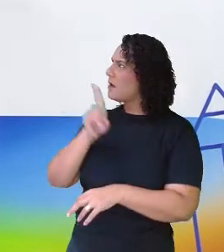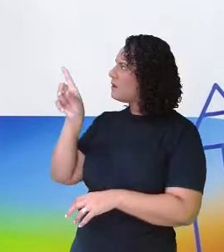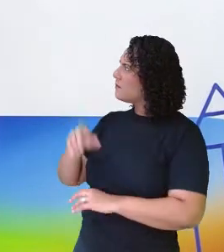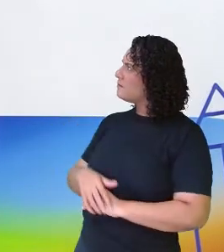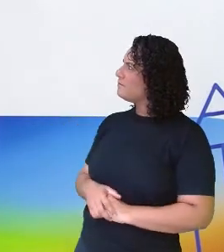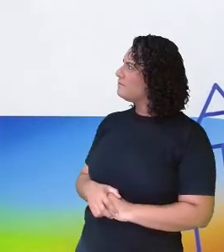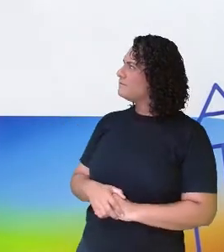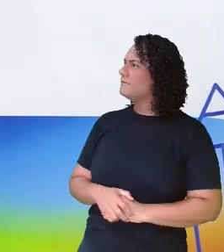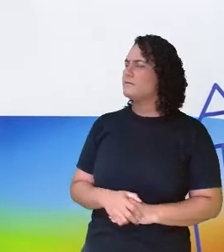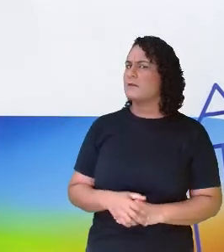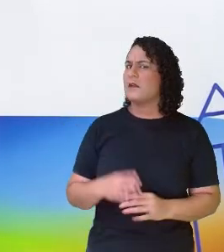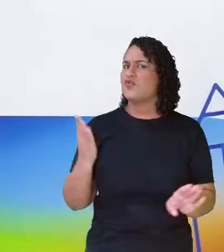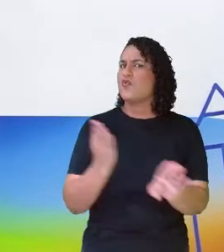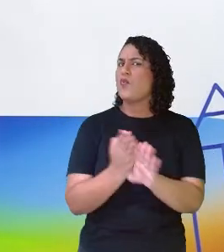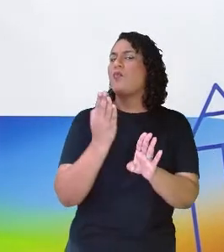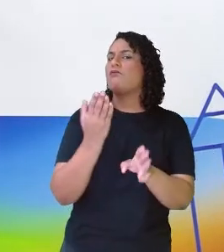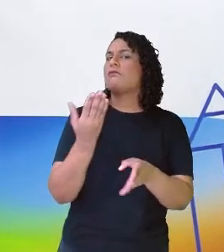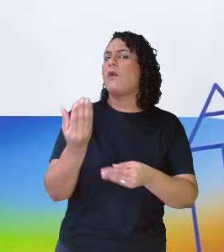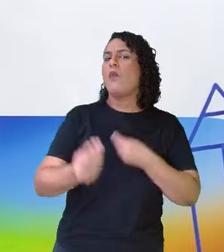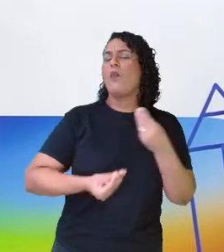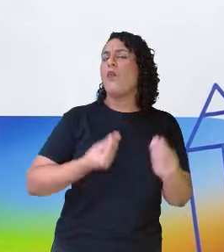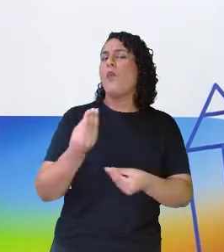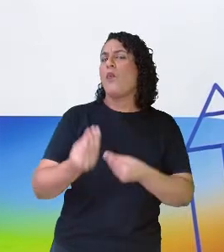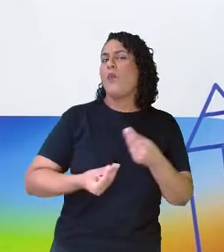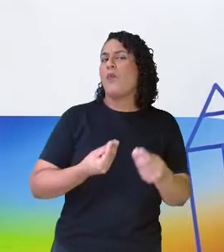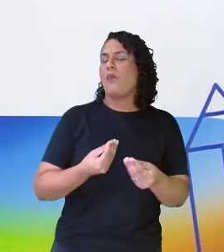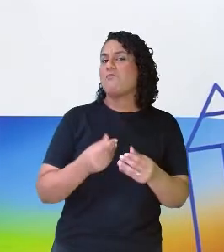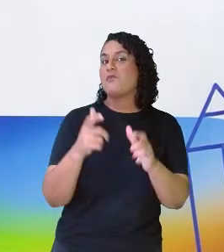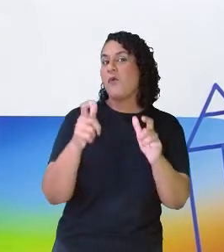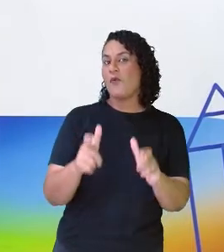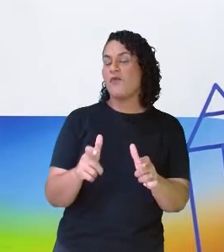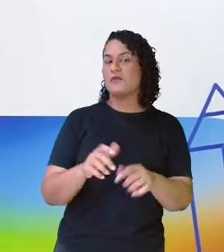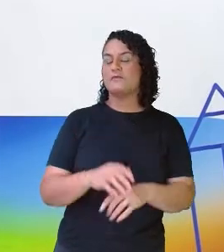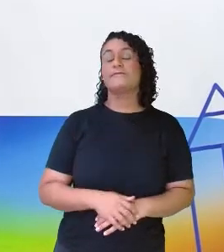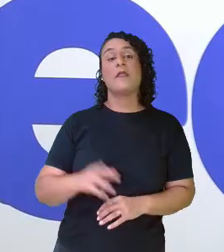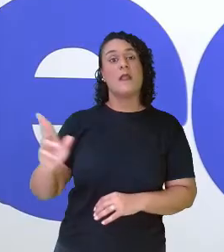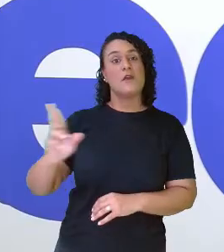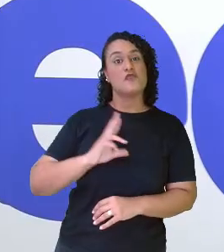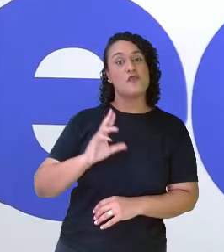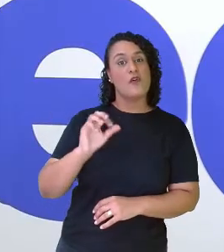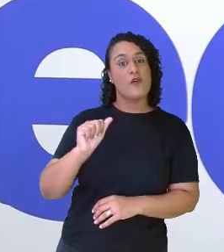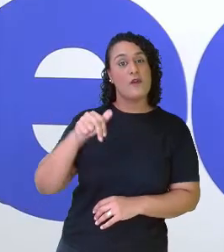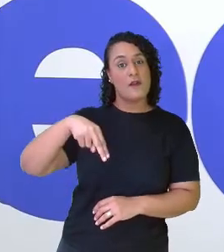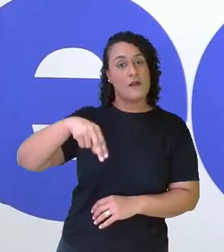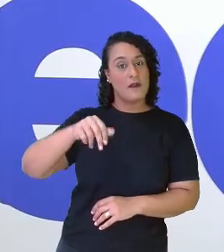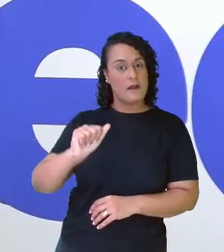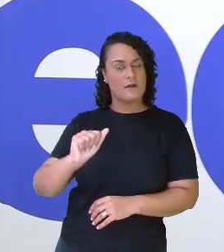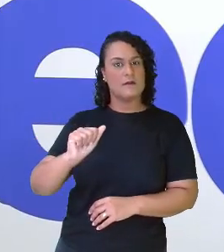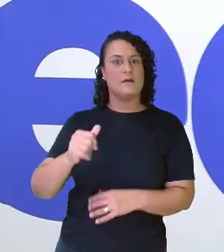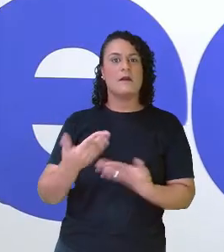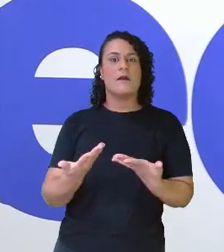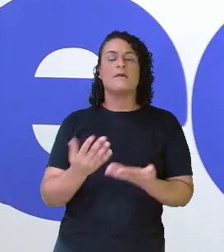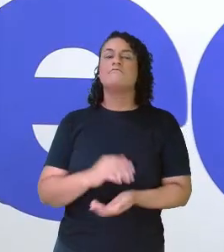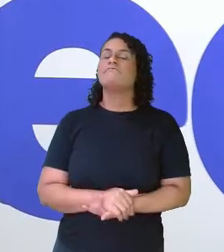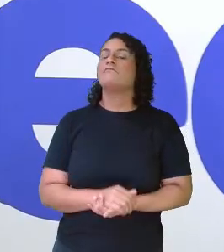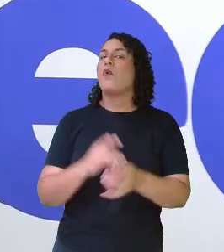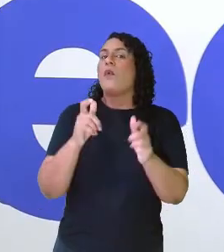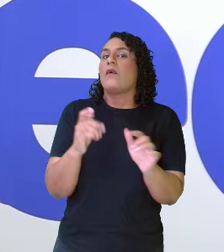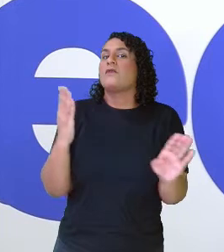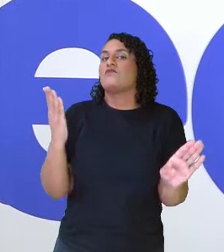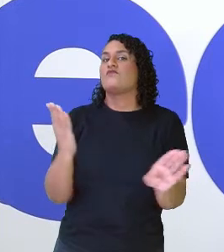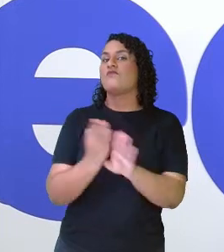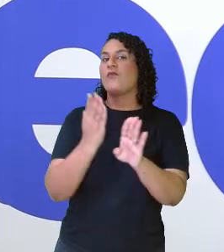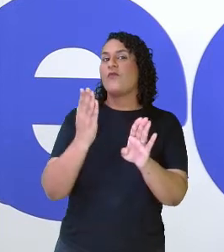Onde é que a gente encontra verbetes? Ai, eu não sei. Responde aí, Ana, pra gente. Responde aí, Ana. Onde é que